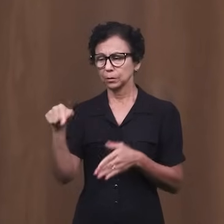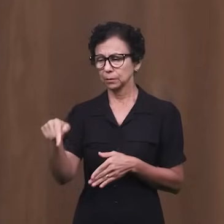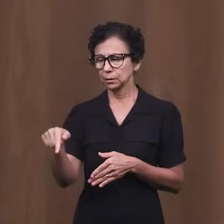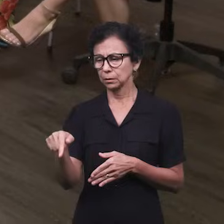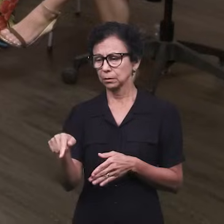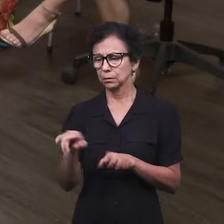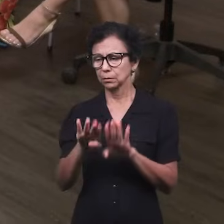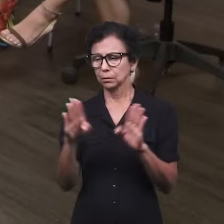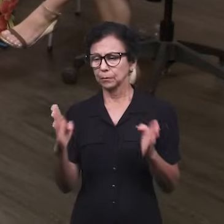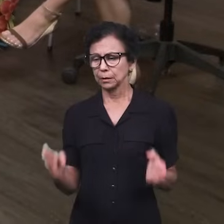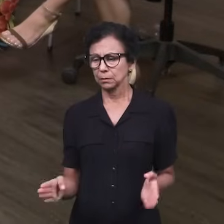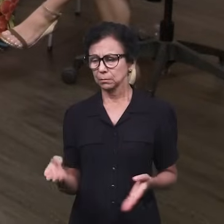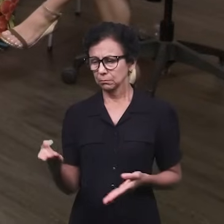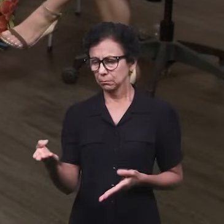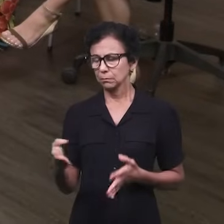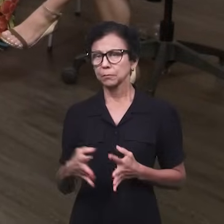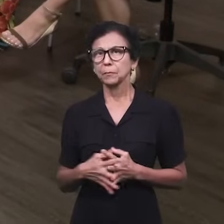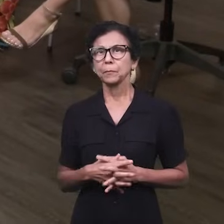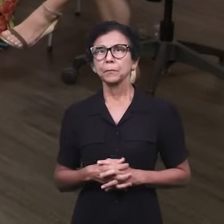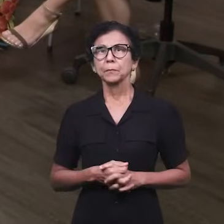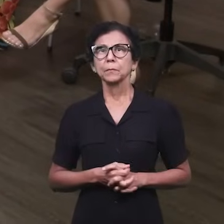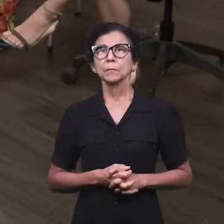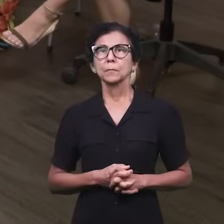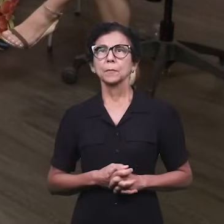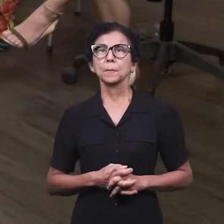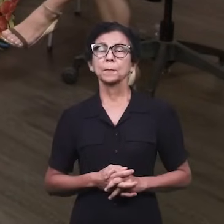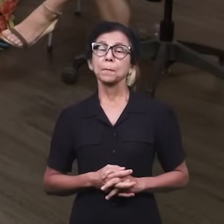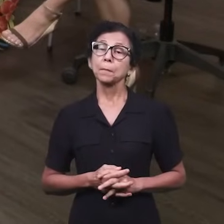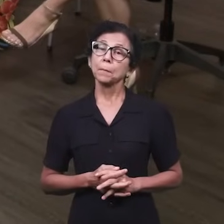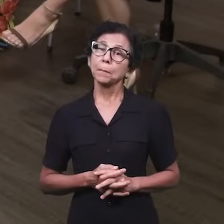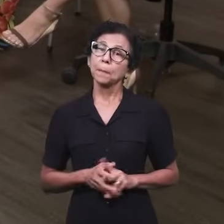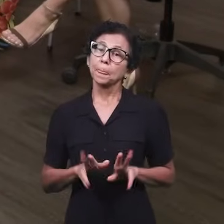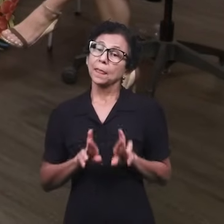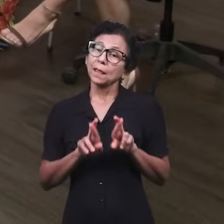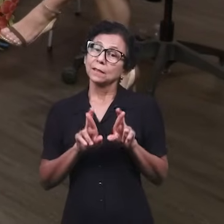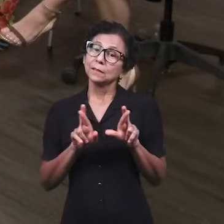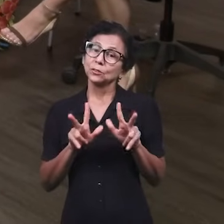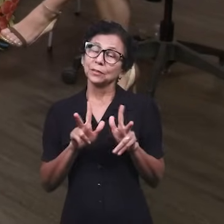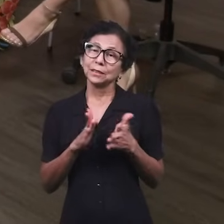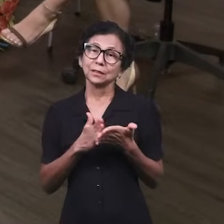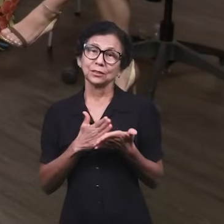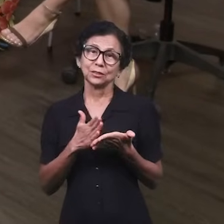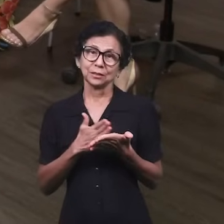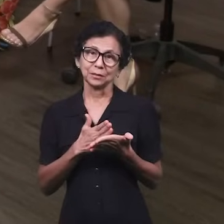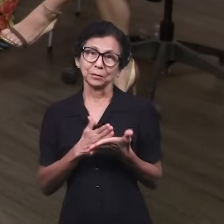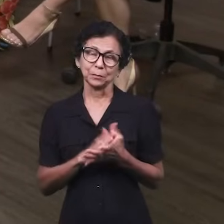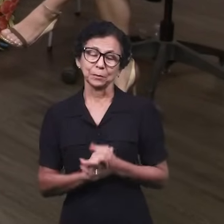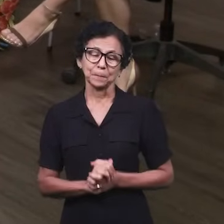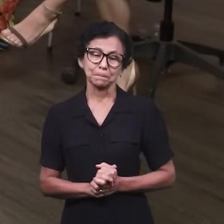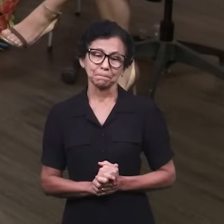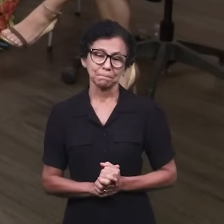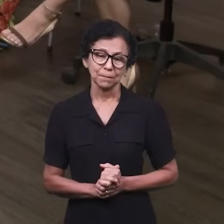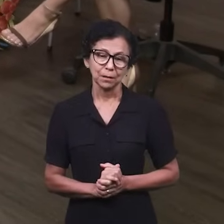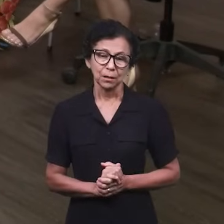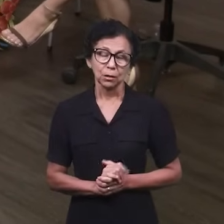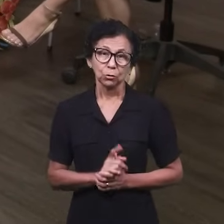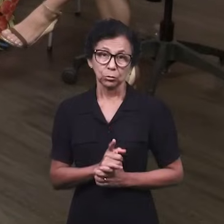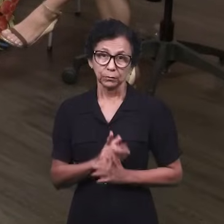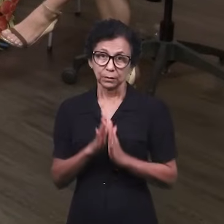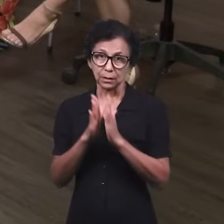que está aqui em cima mas é um livro diferente quando você